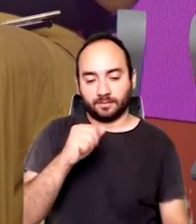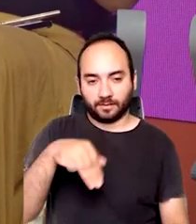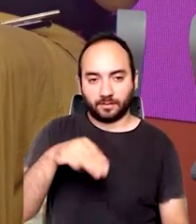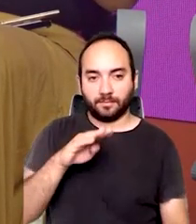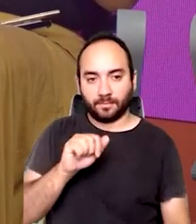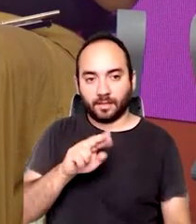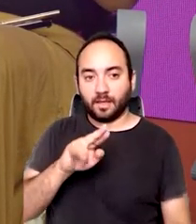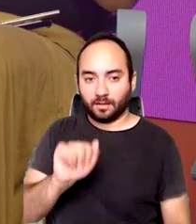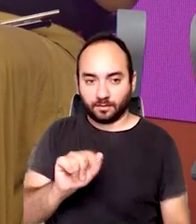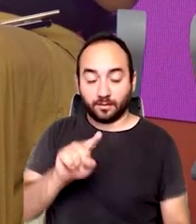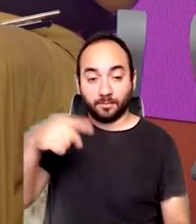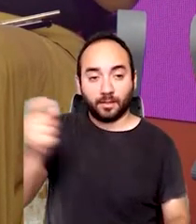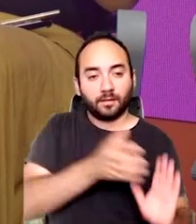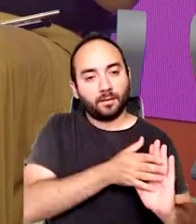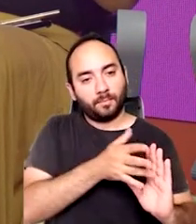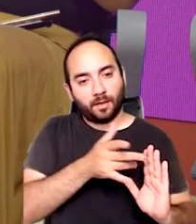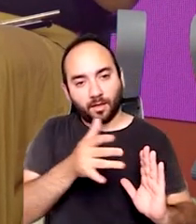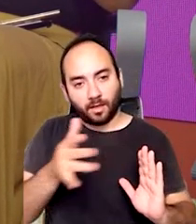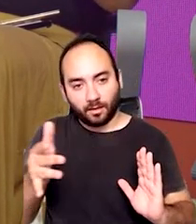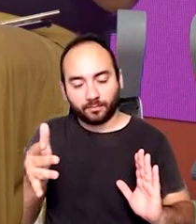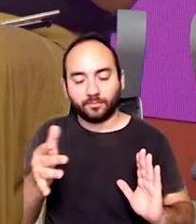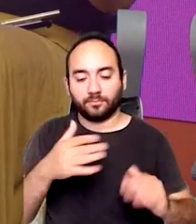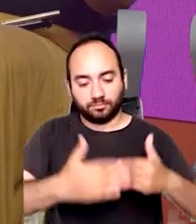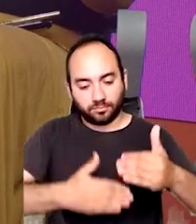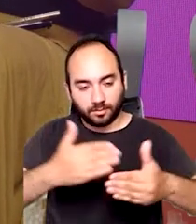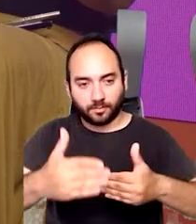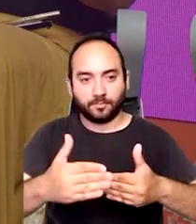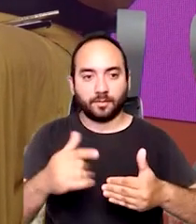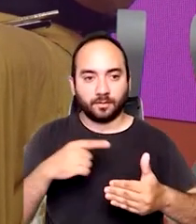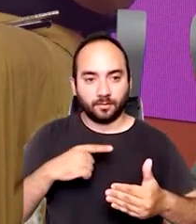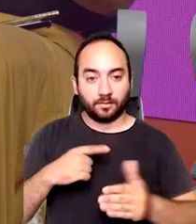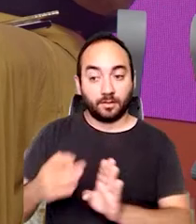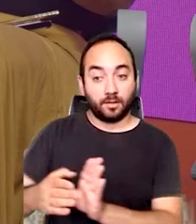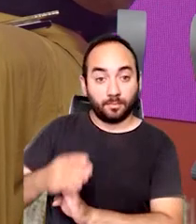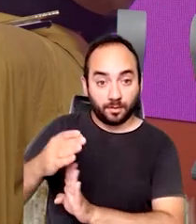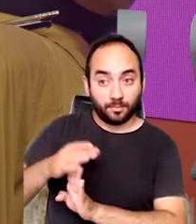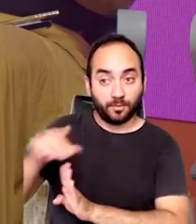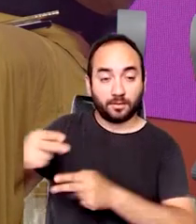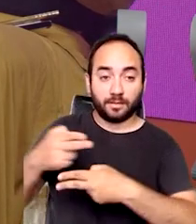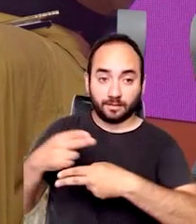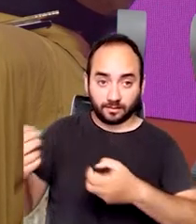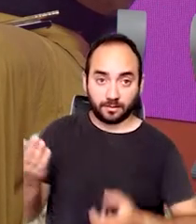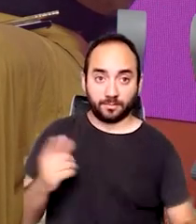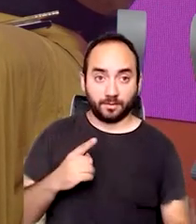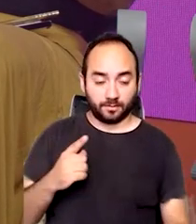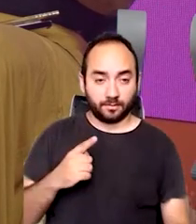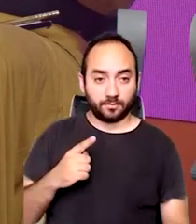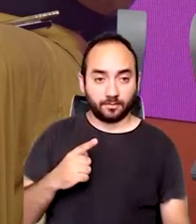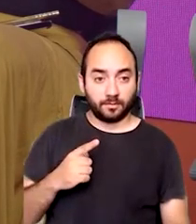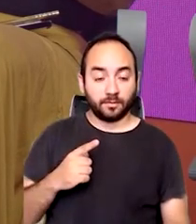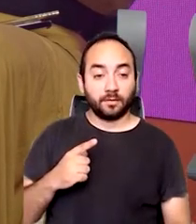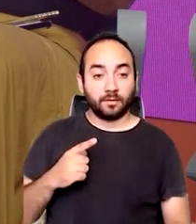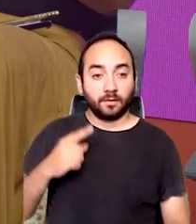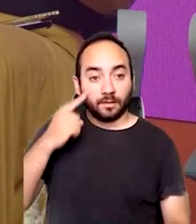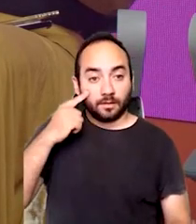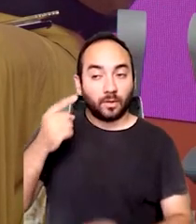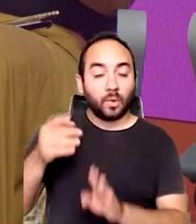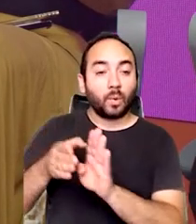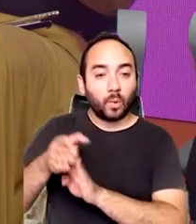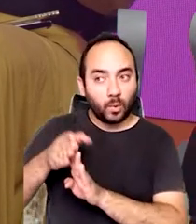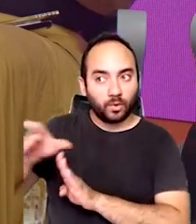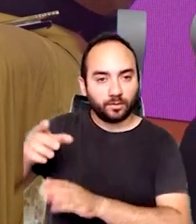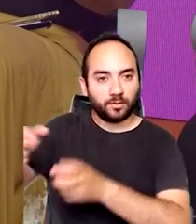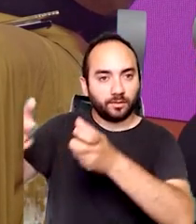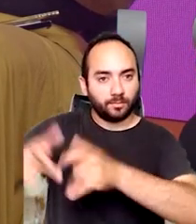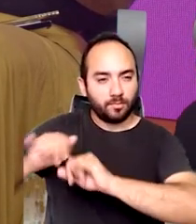da caçamba mas no decorrer da trajetória eh Por orientação do sebrai o sebrai um consultor de